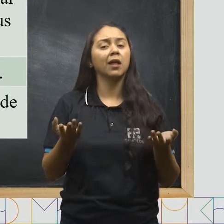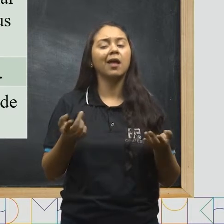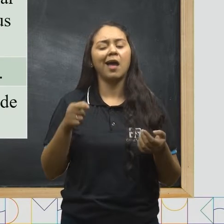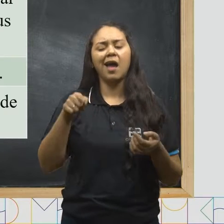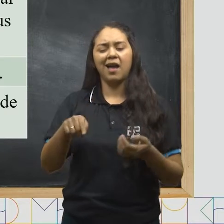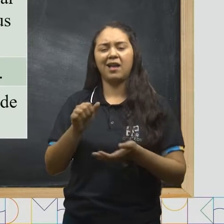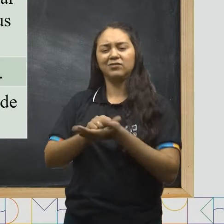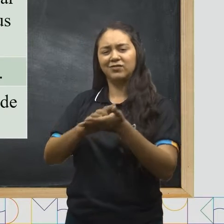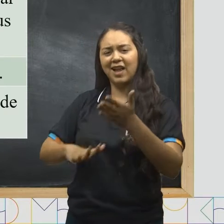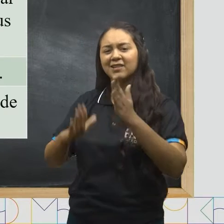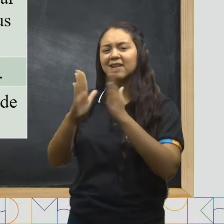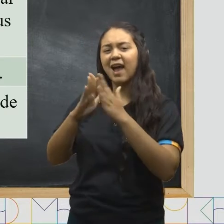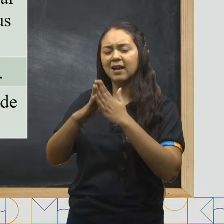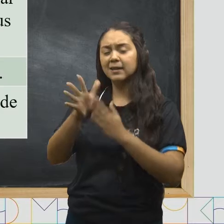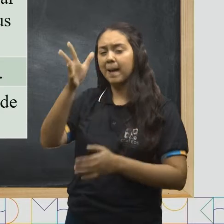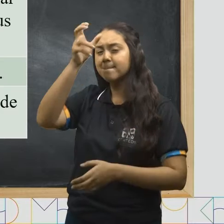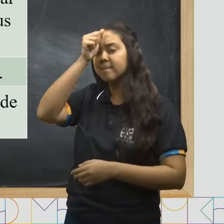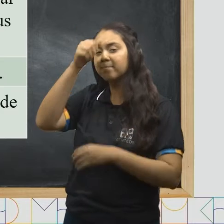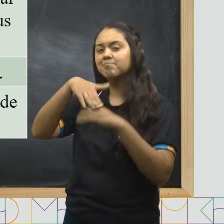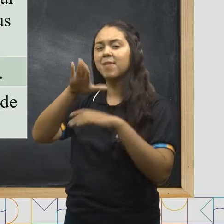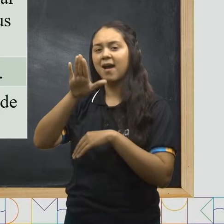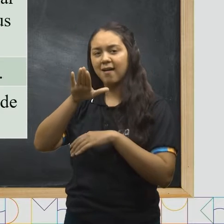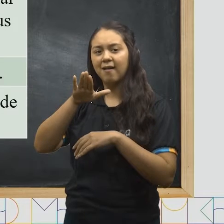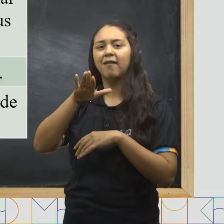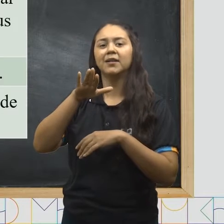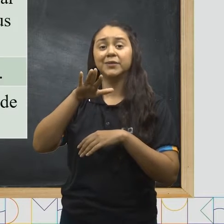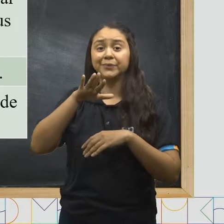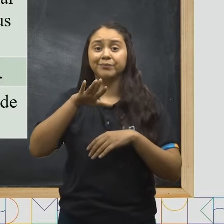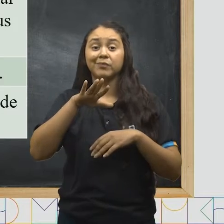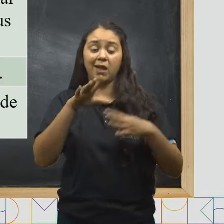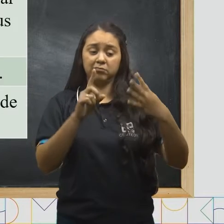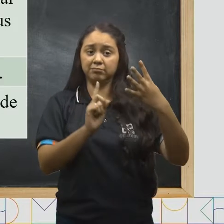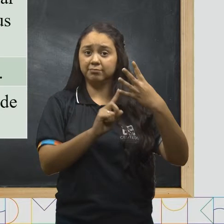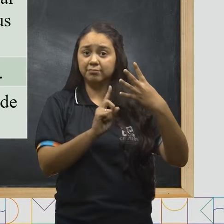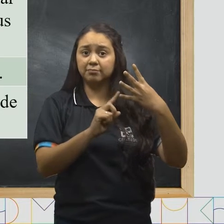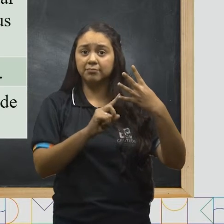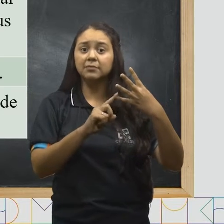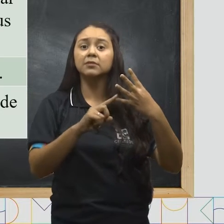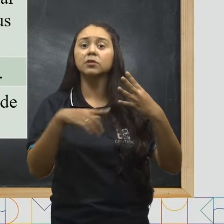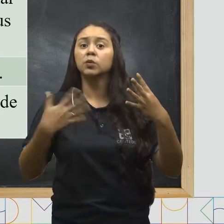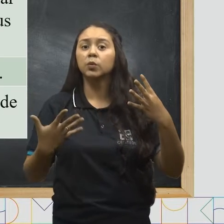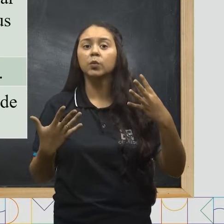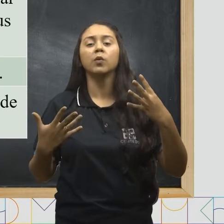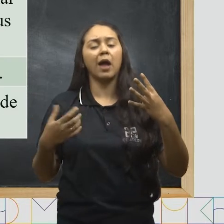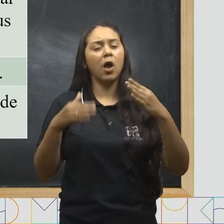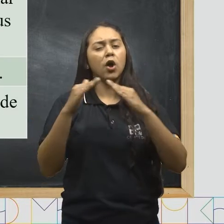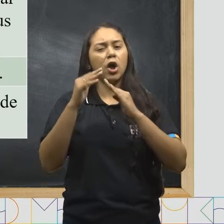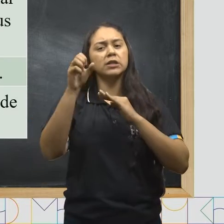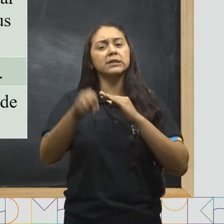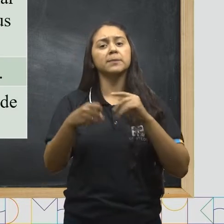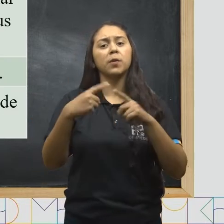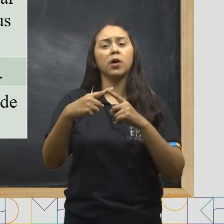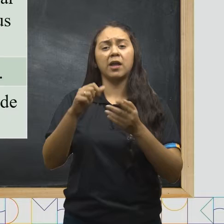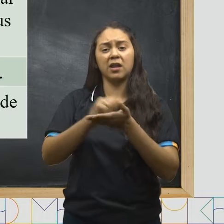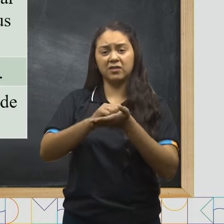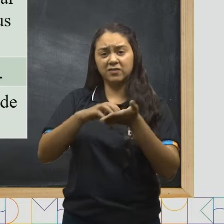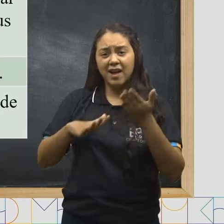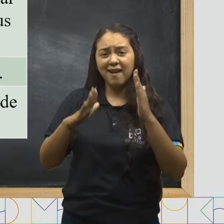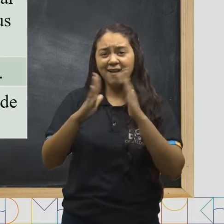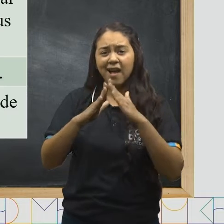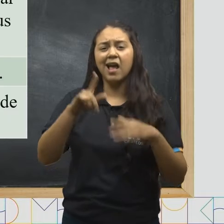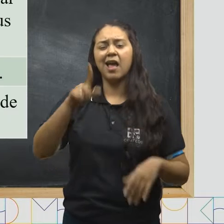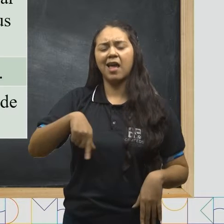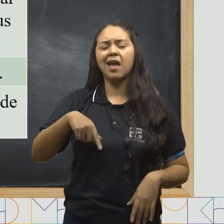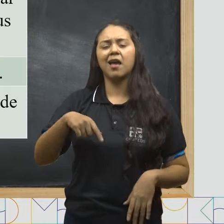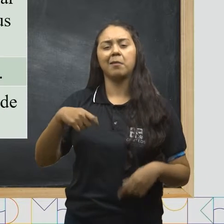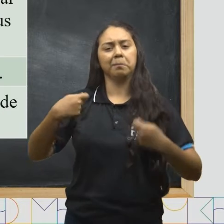através do dever de casa, ele aprende mais. Para o André, o dever de casa é necessário,